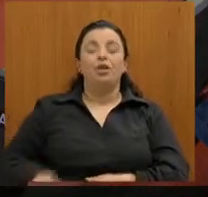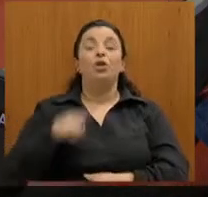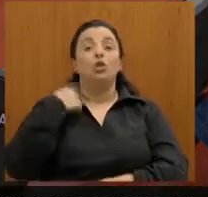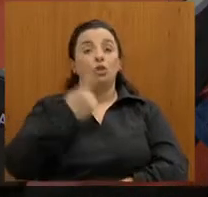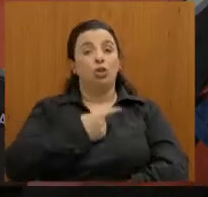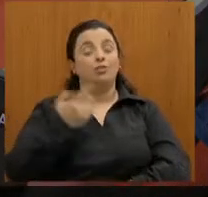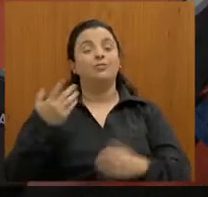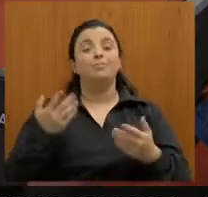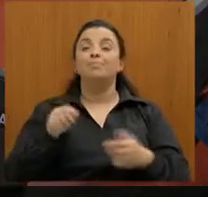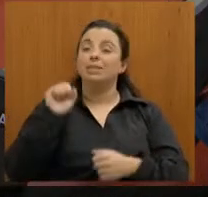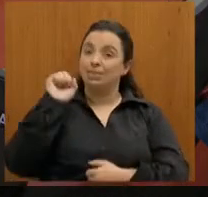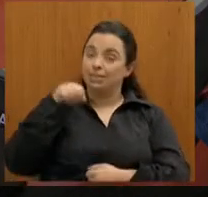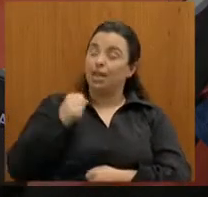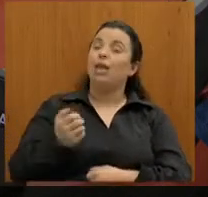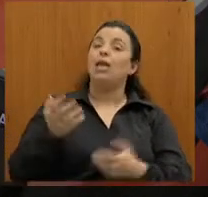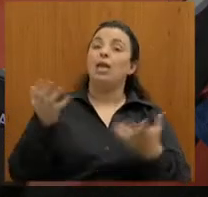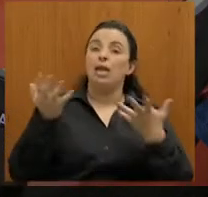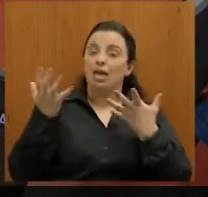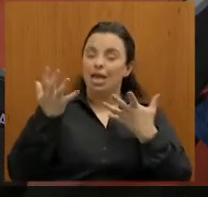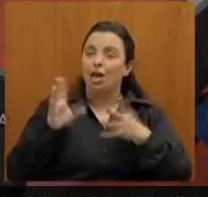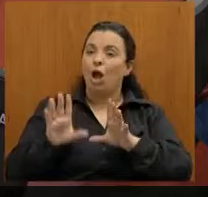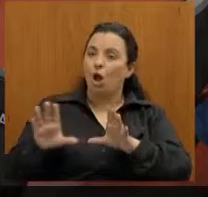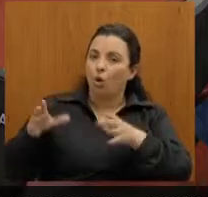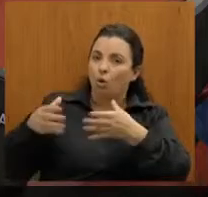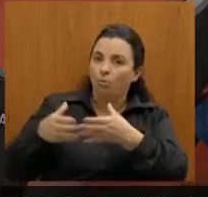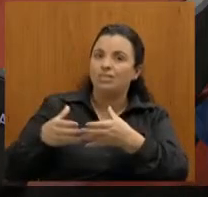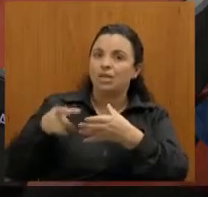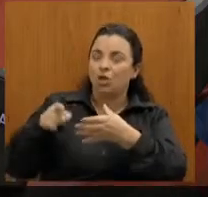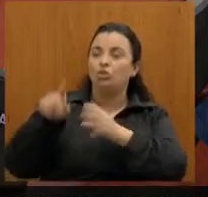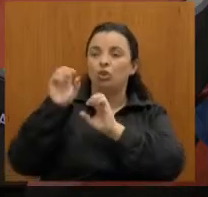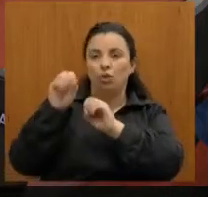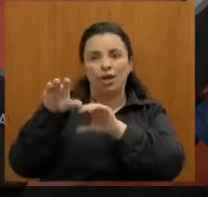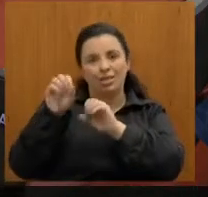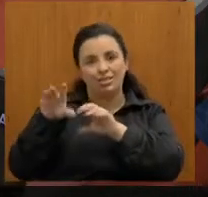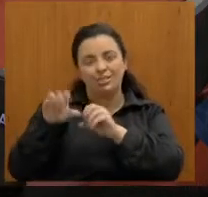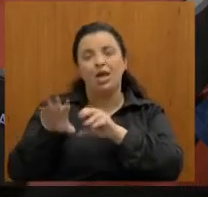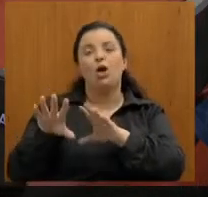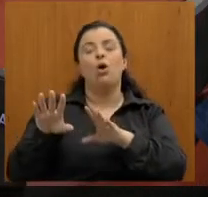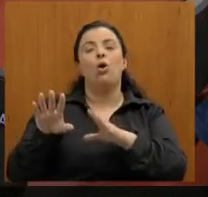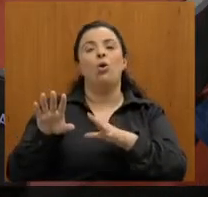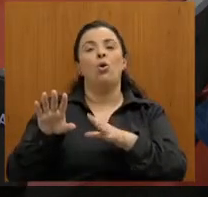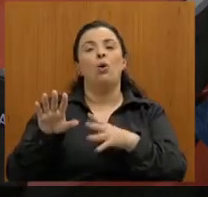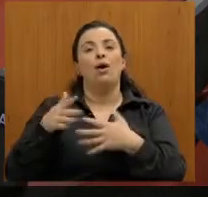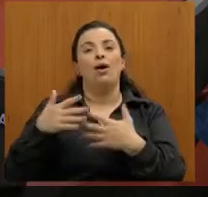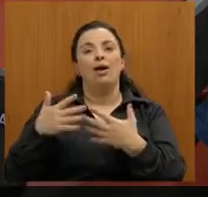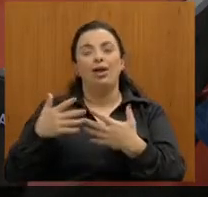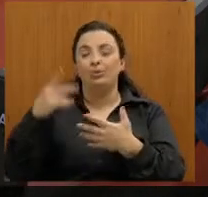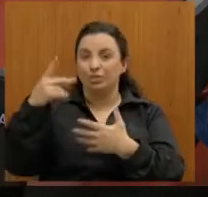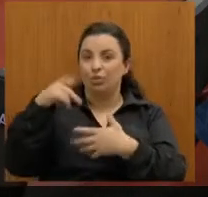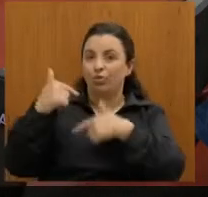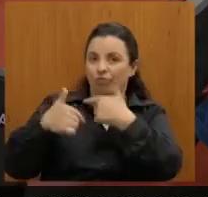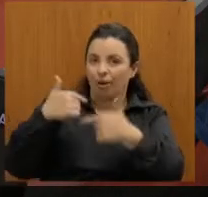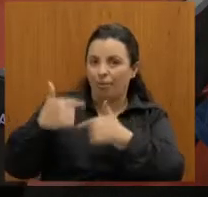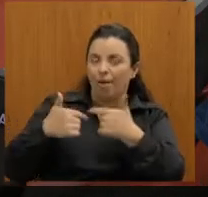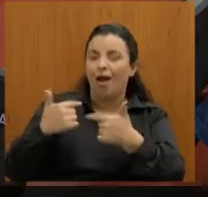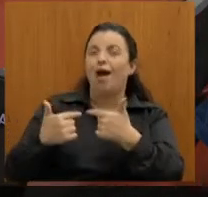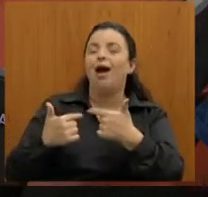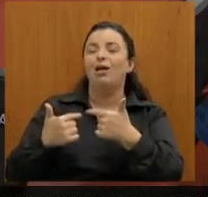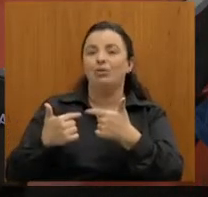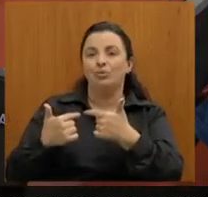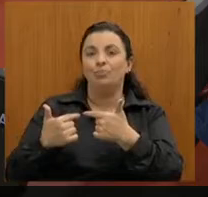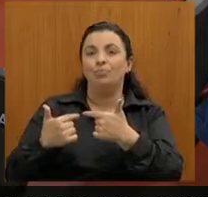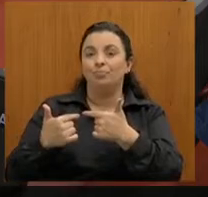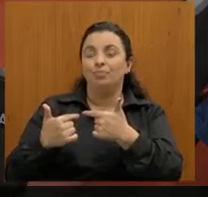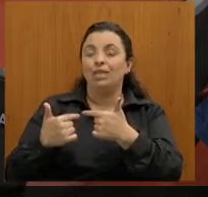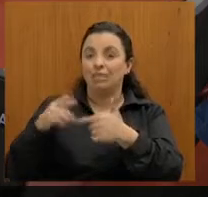vamos contar sim com a comissão de educação com o seu trabalho é de rir da frente dessa